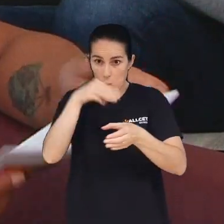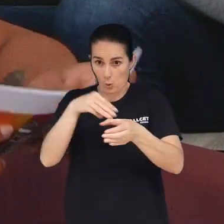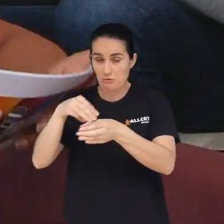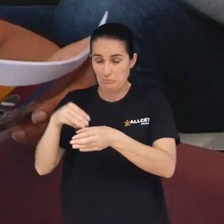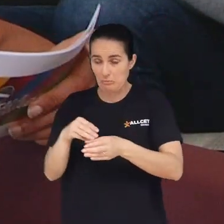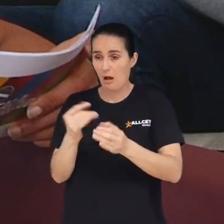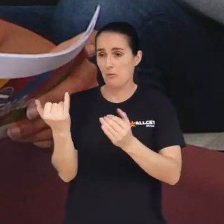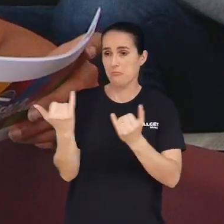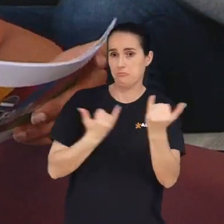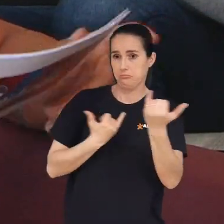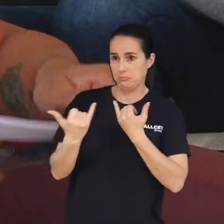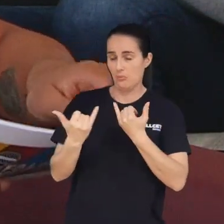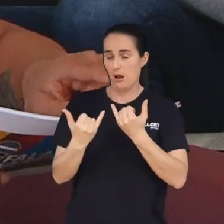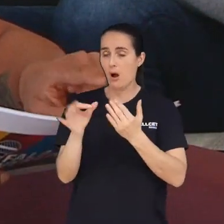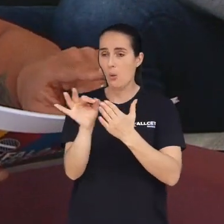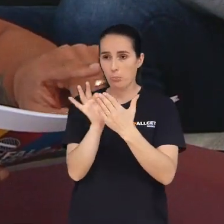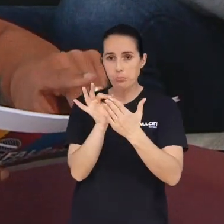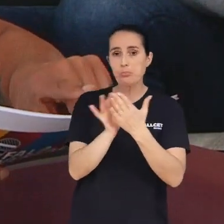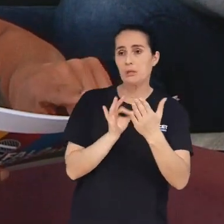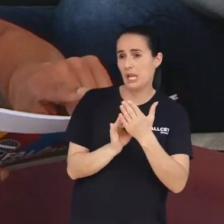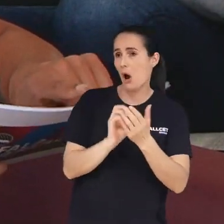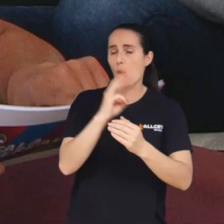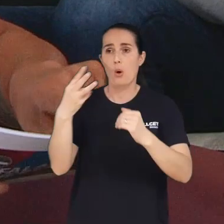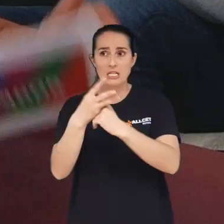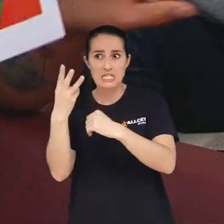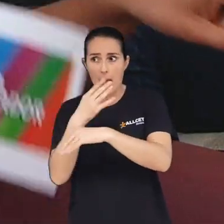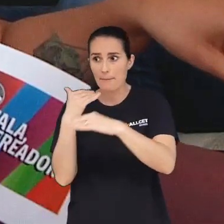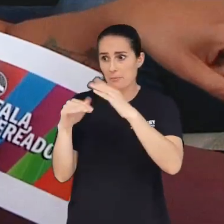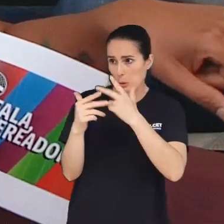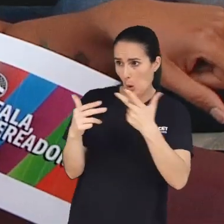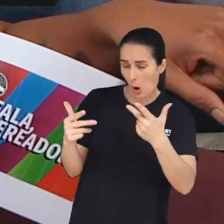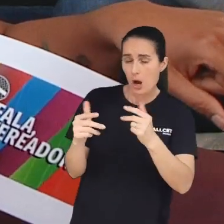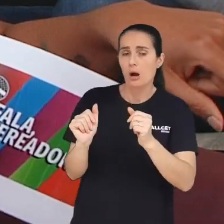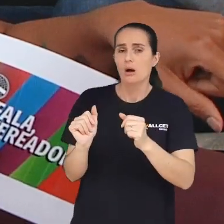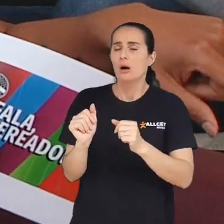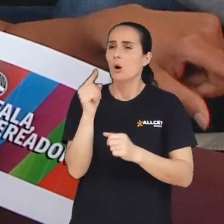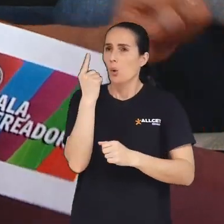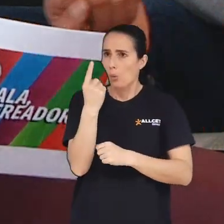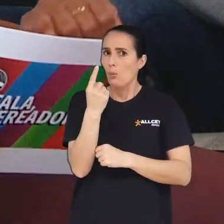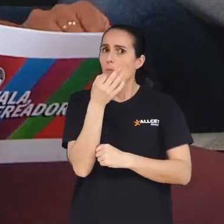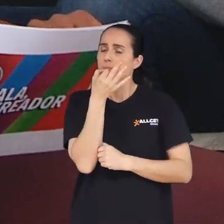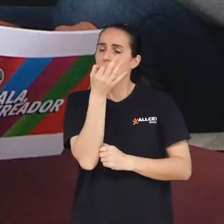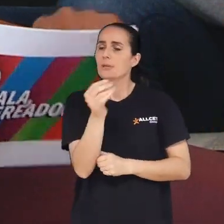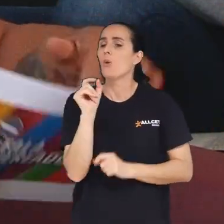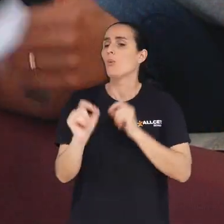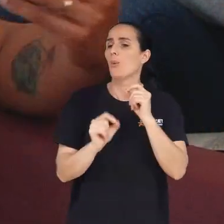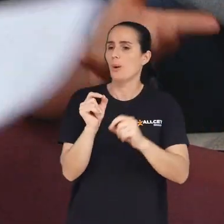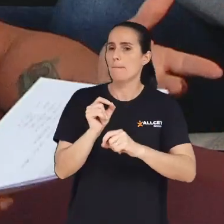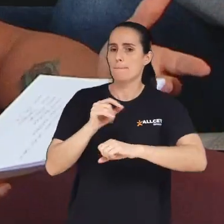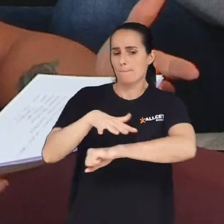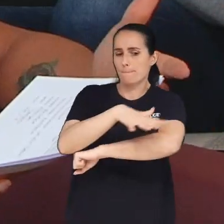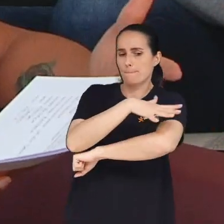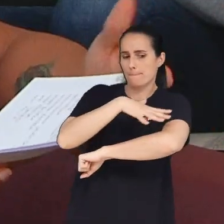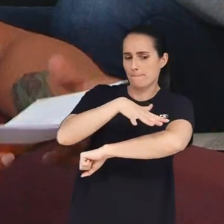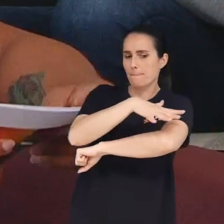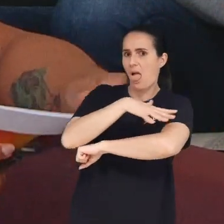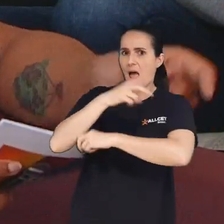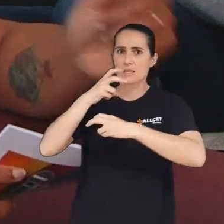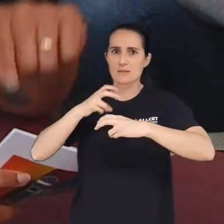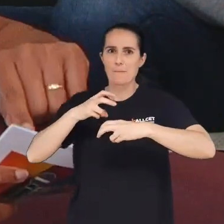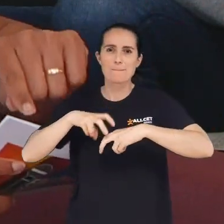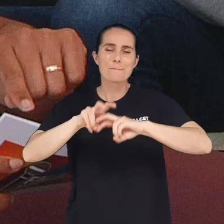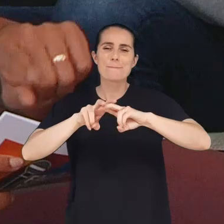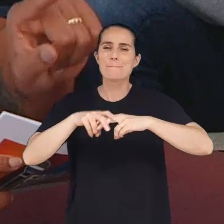convívio com outras pessoas. Uma delas foi a instalação de bancos nos parques municipais, né, para que as pessoas possam